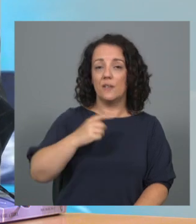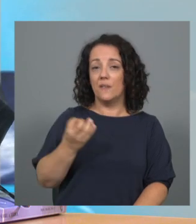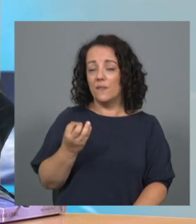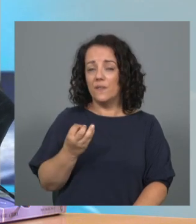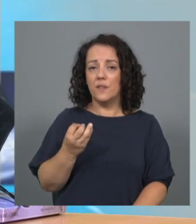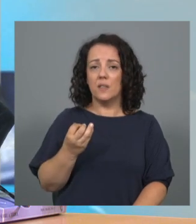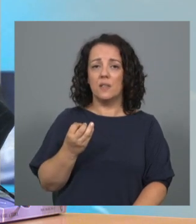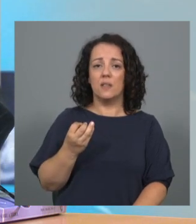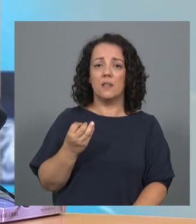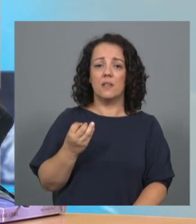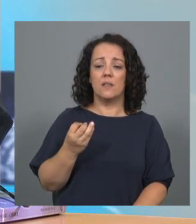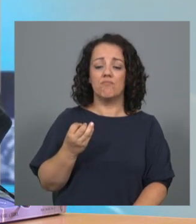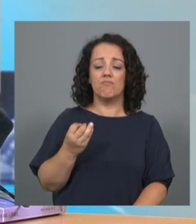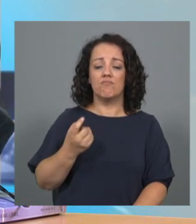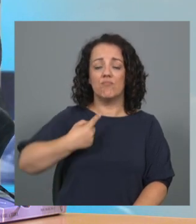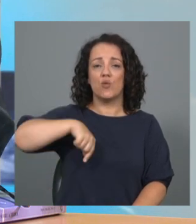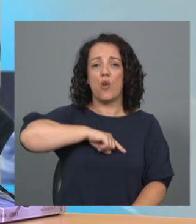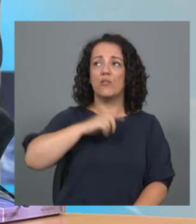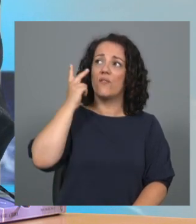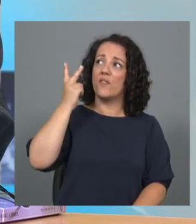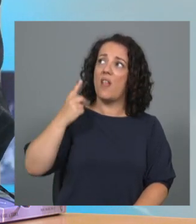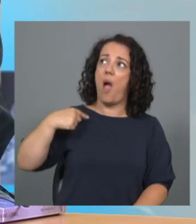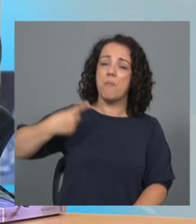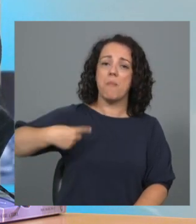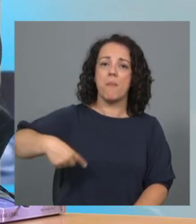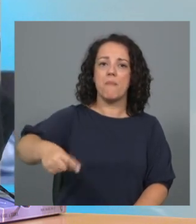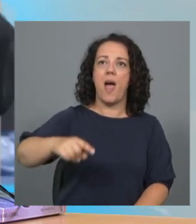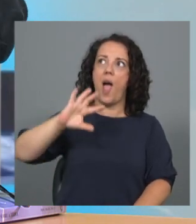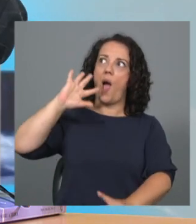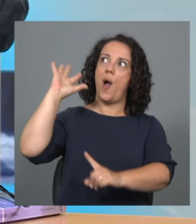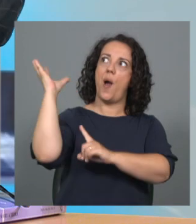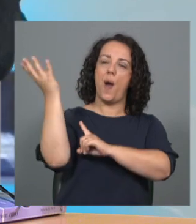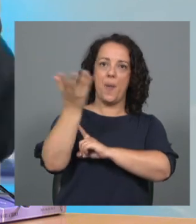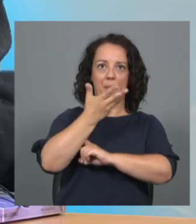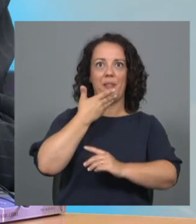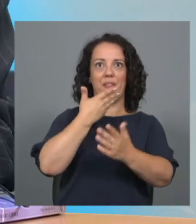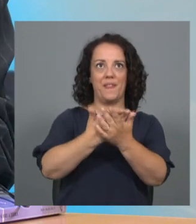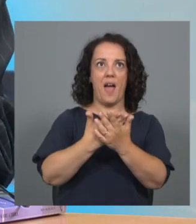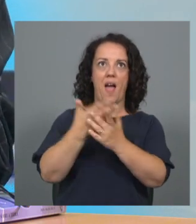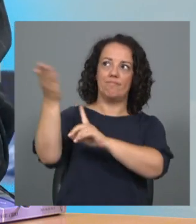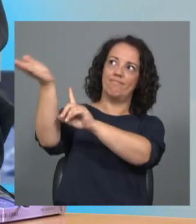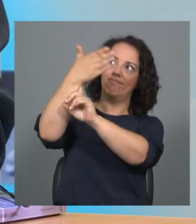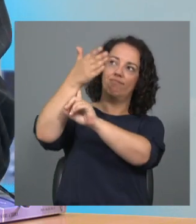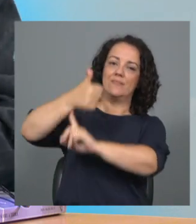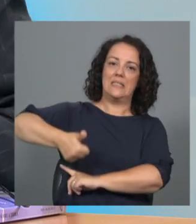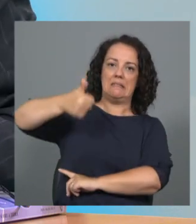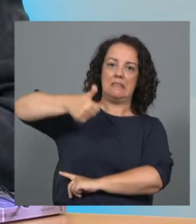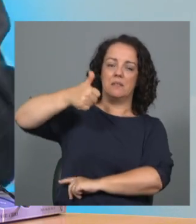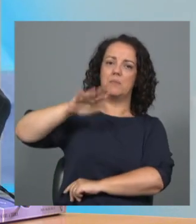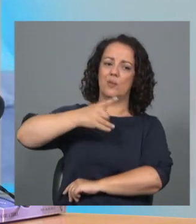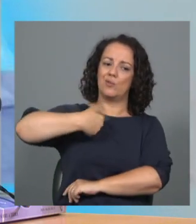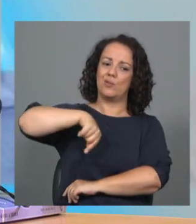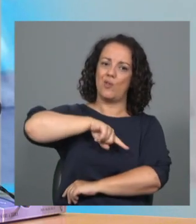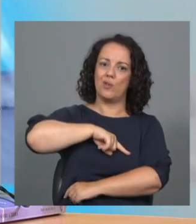de no nosso cotidiano a ecologia continuar a ser a bandeira, eu acho que nós estamos cada